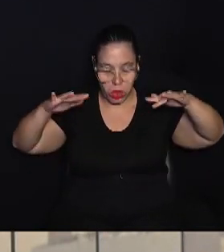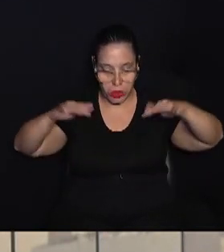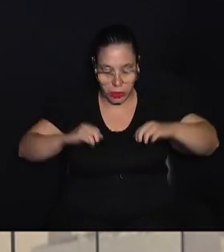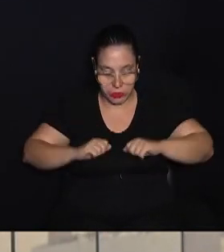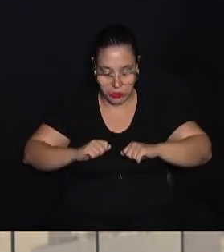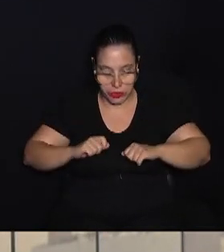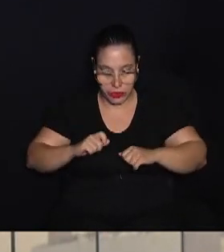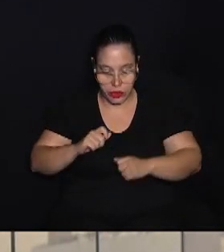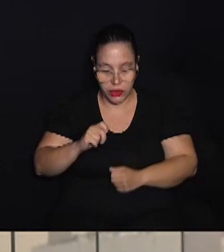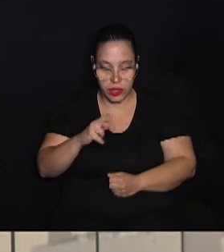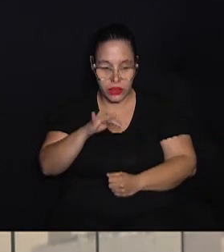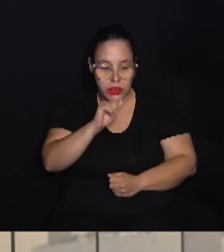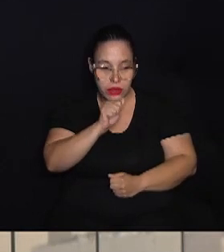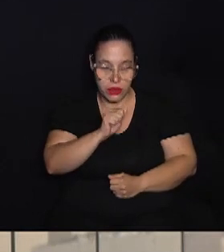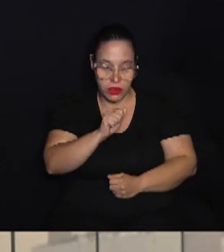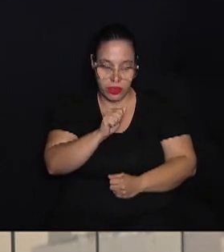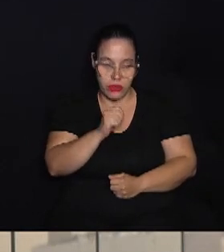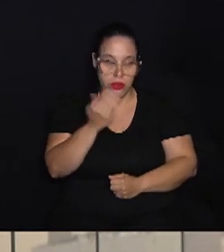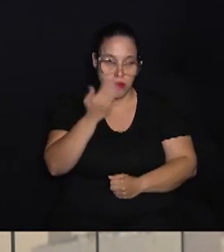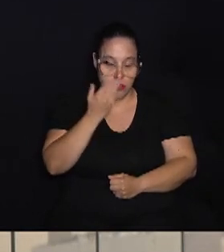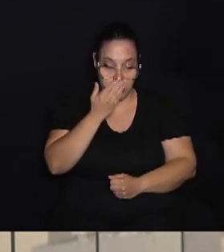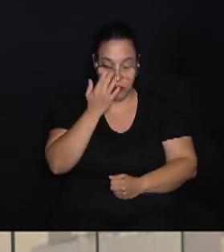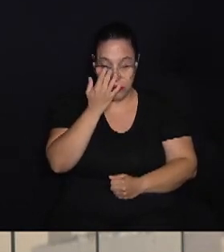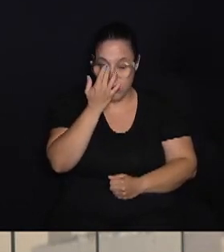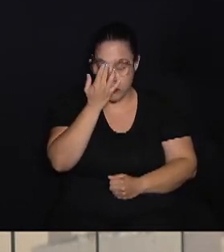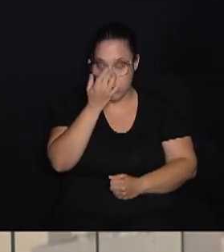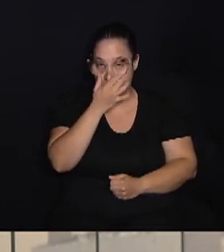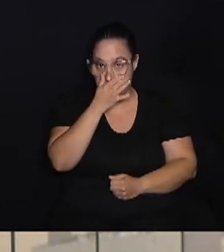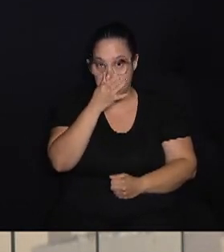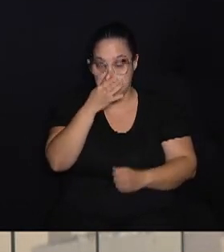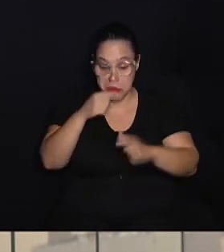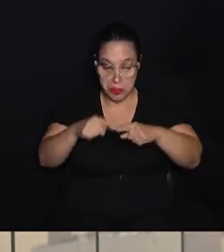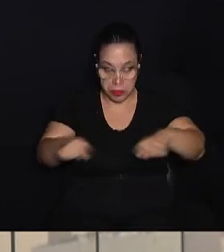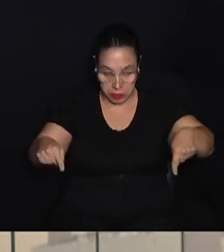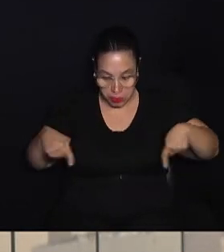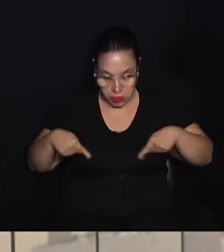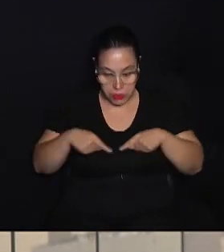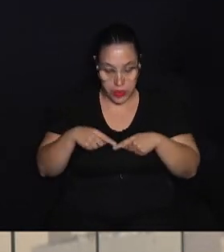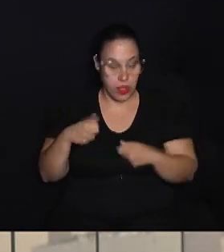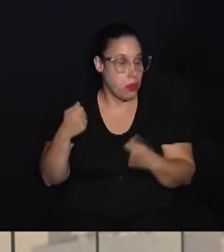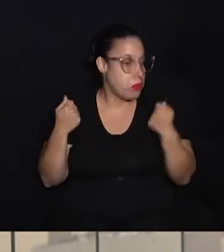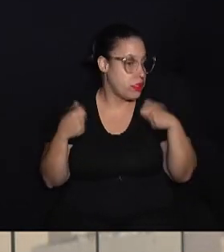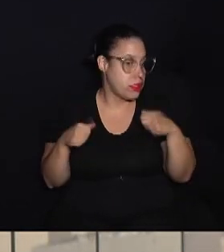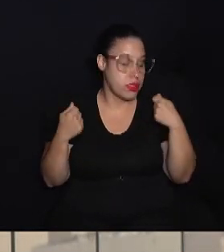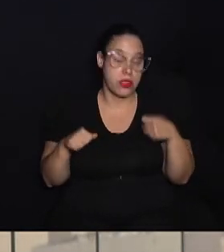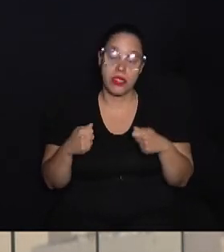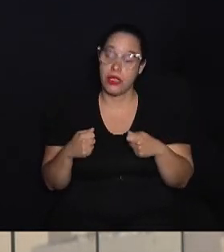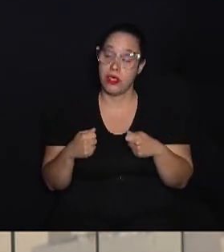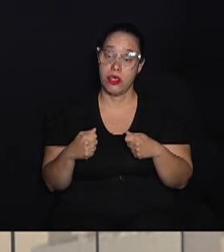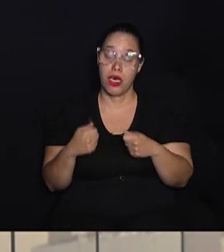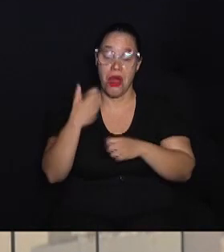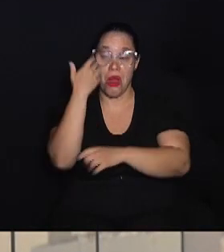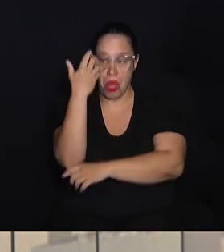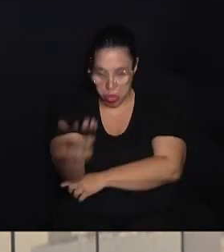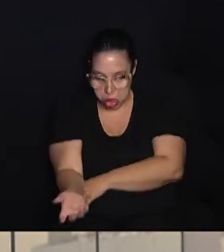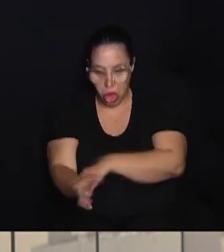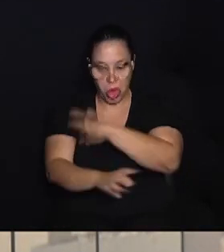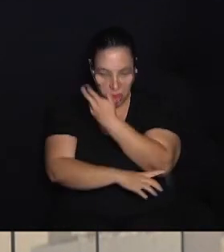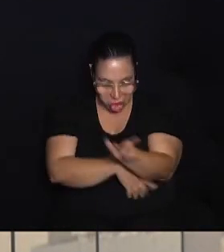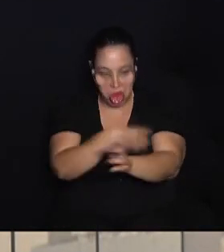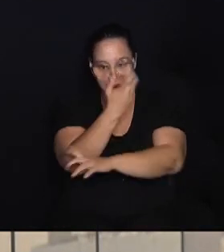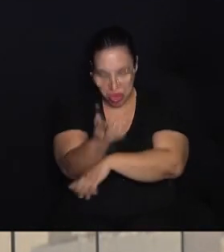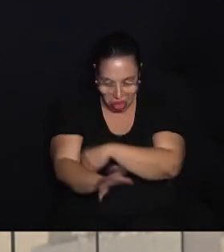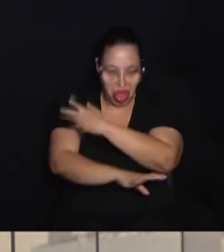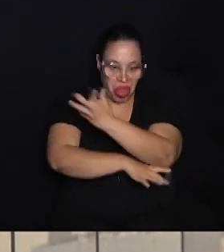tem a cana-de-açúcar, né? Então a gente já tem a área disponível que não há necessidade da gente desmatar, e que a